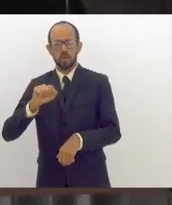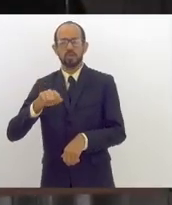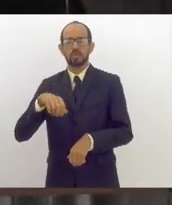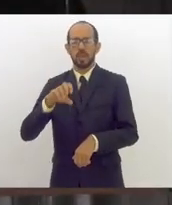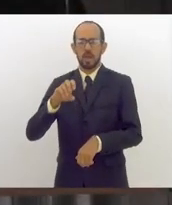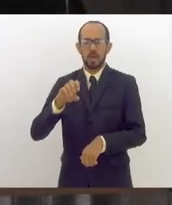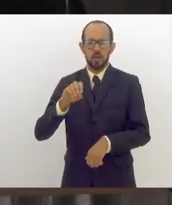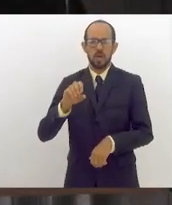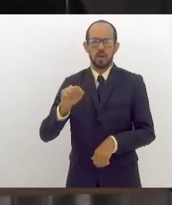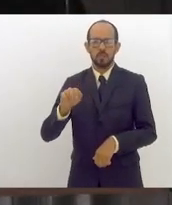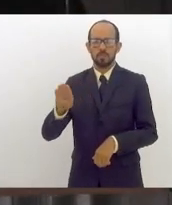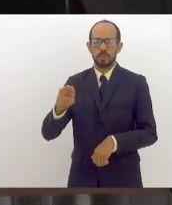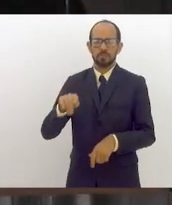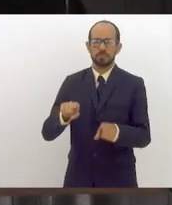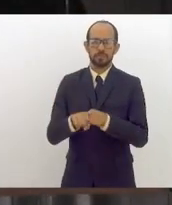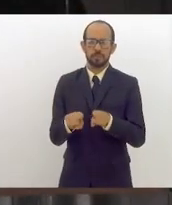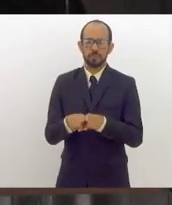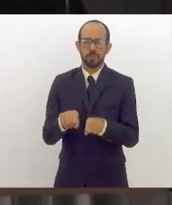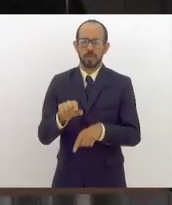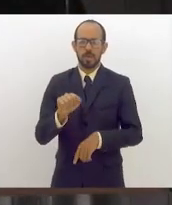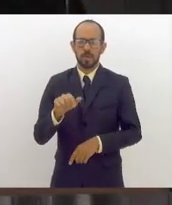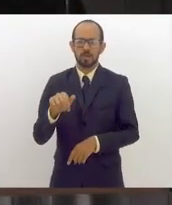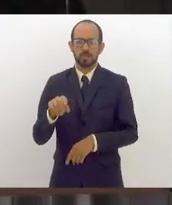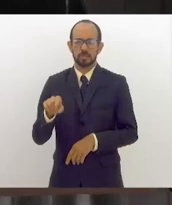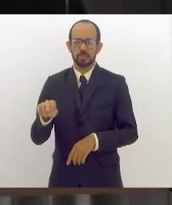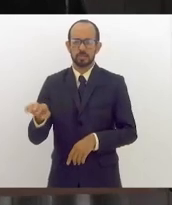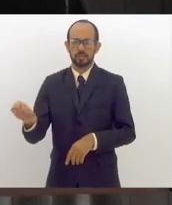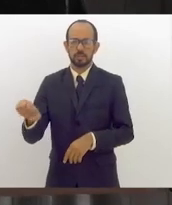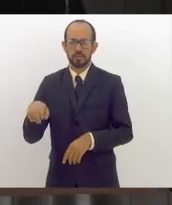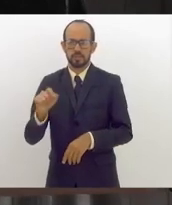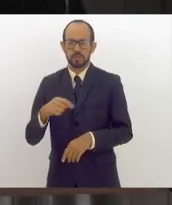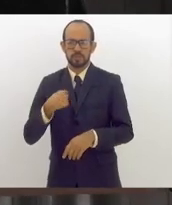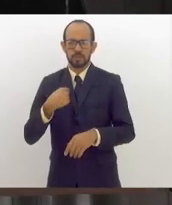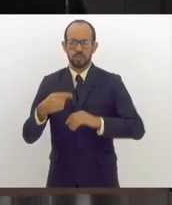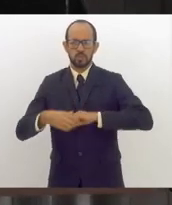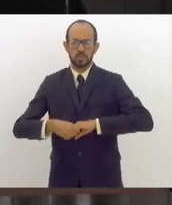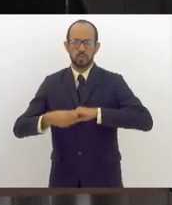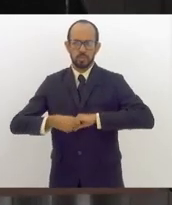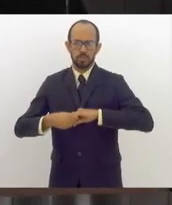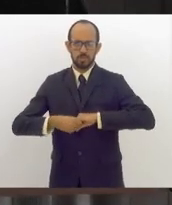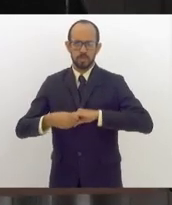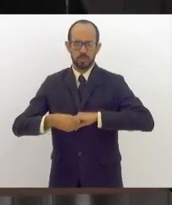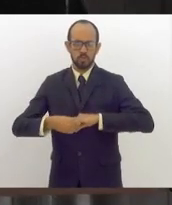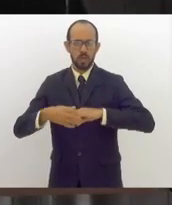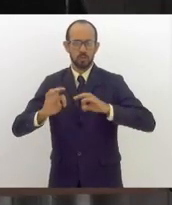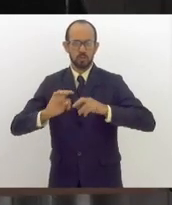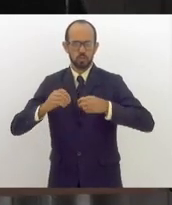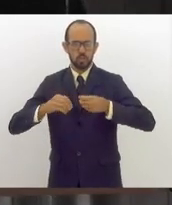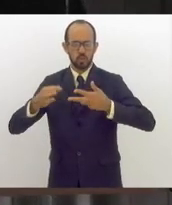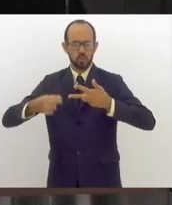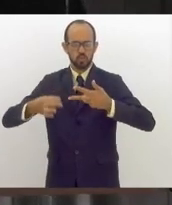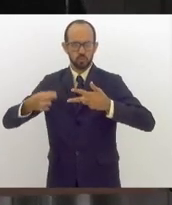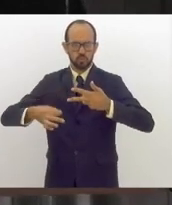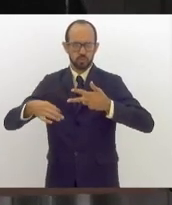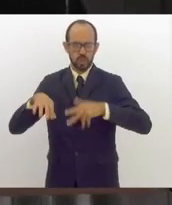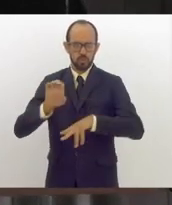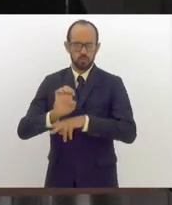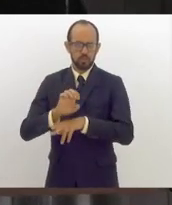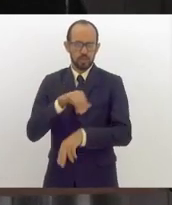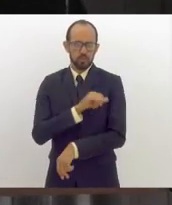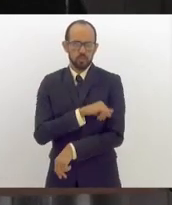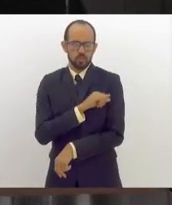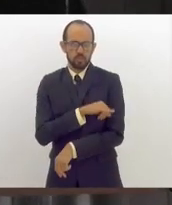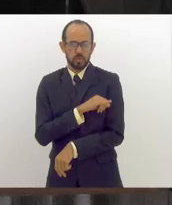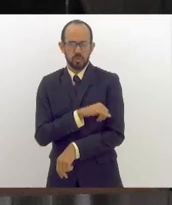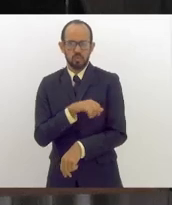a Alessandro Alexandre Shine na pessoa de quem cumprimento o judiciário desse estado na pessoa